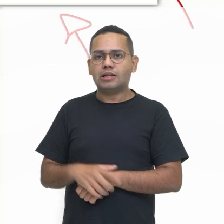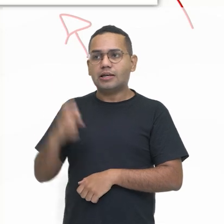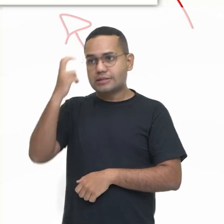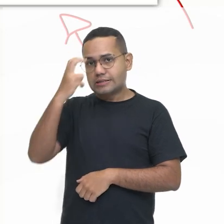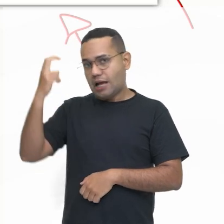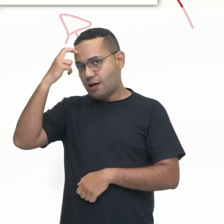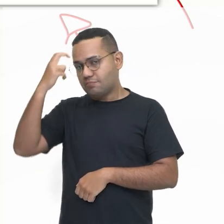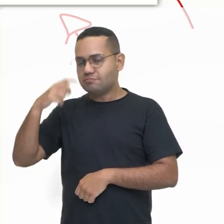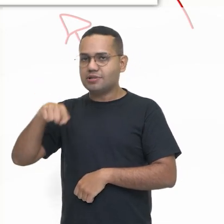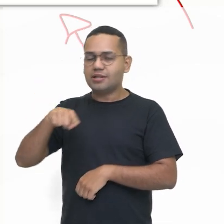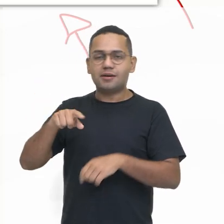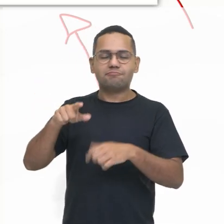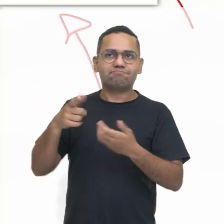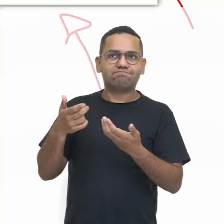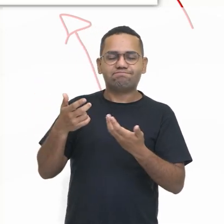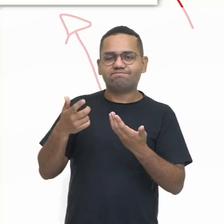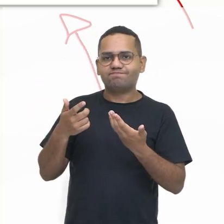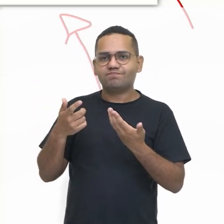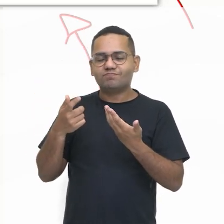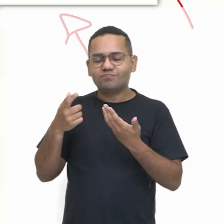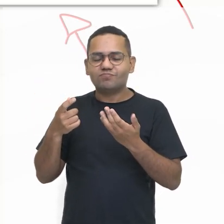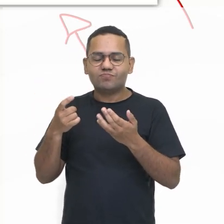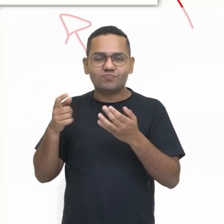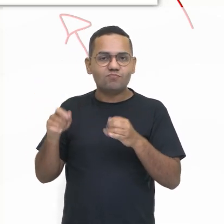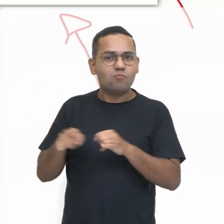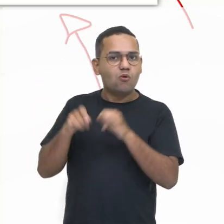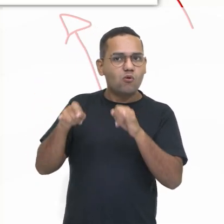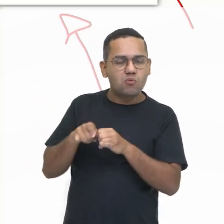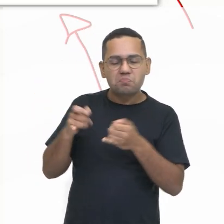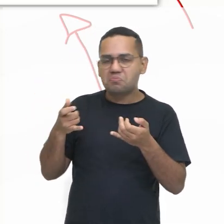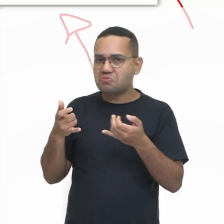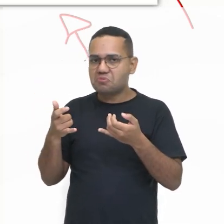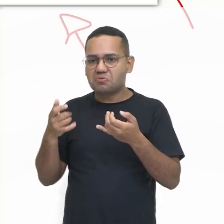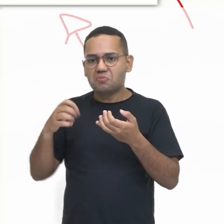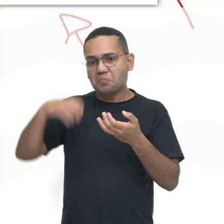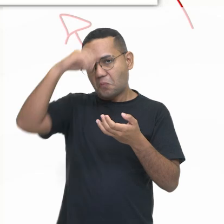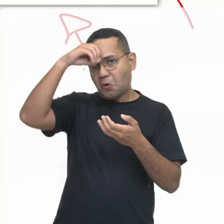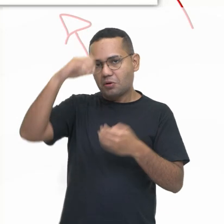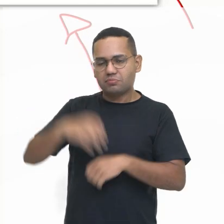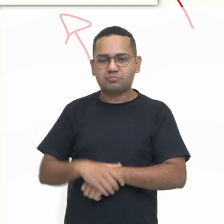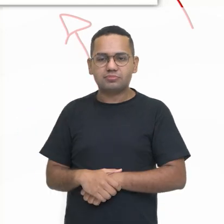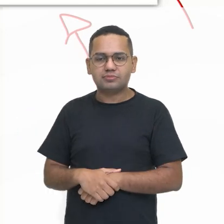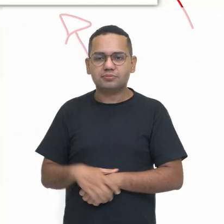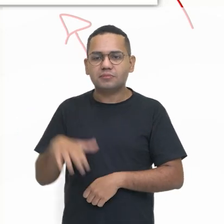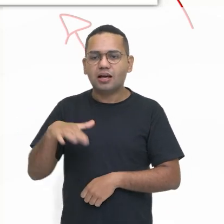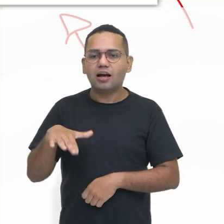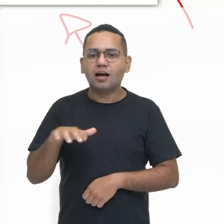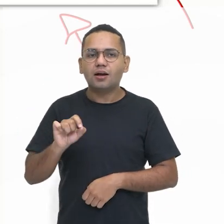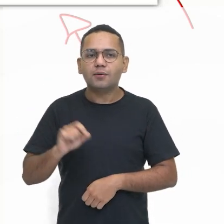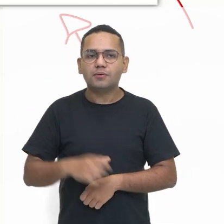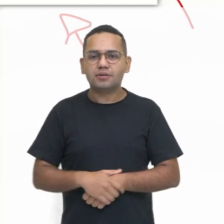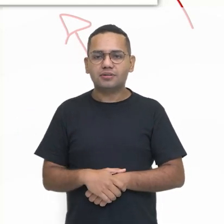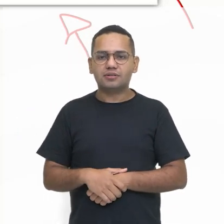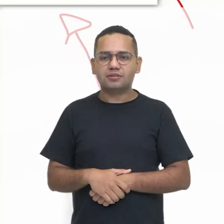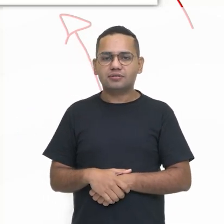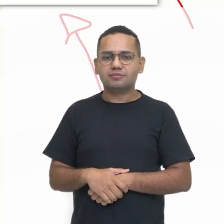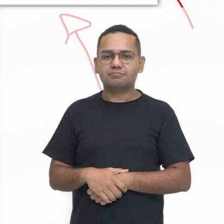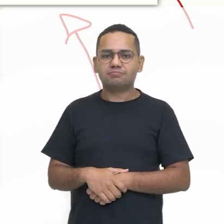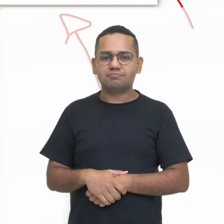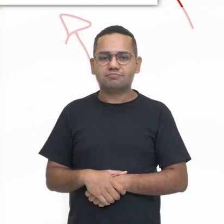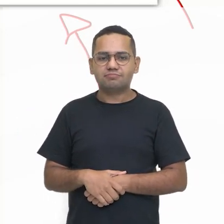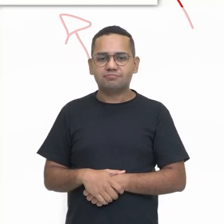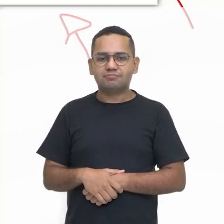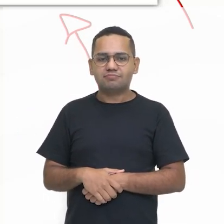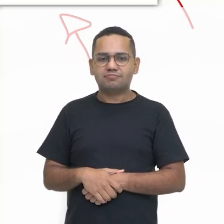ignorantes. E aí a base fica onde? Nos ignorantes, porque somos nós que sustentamos, o ignorante